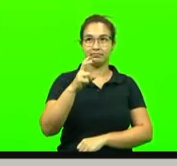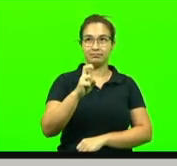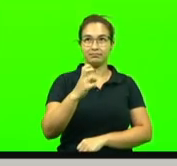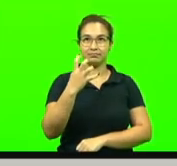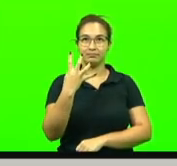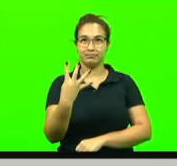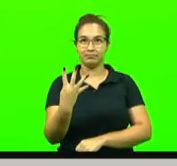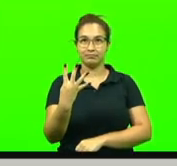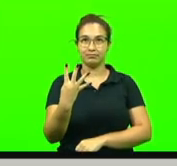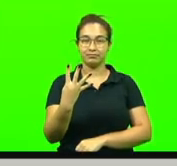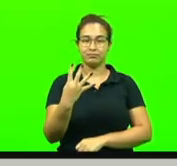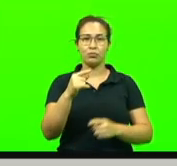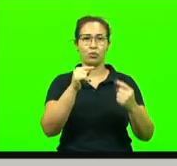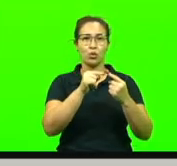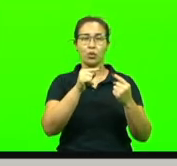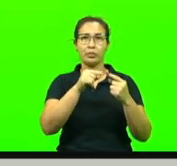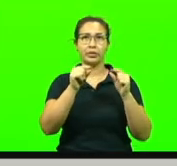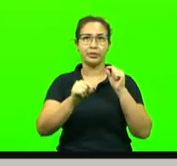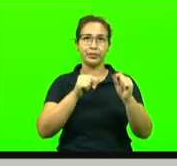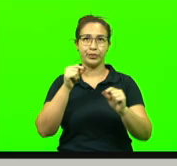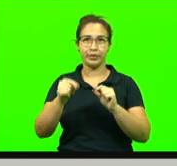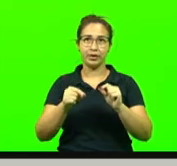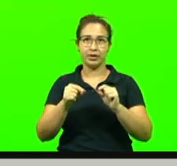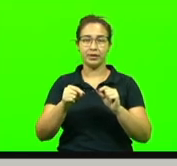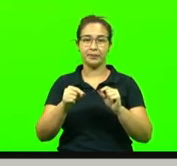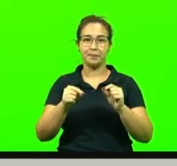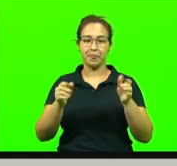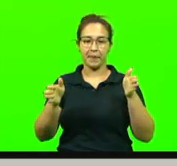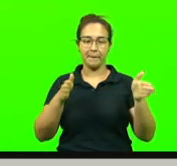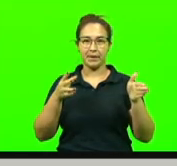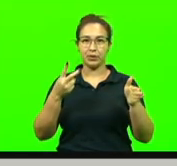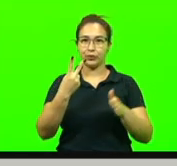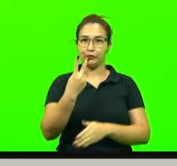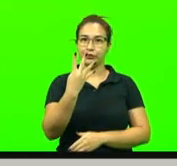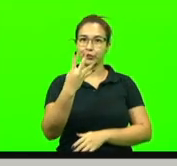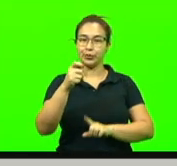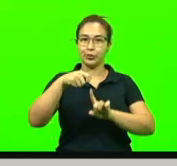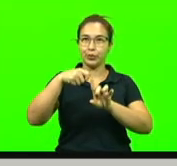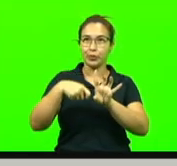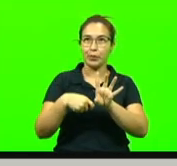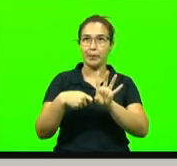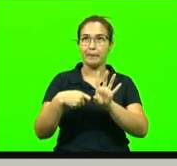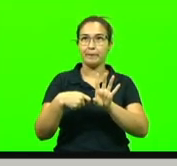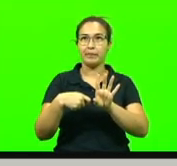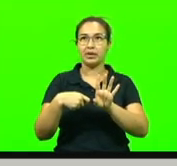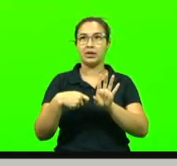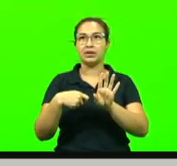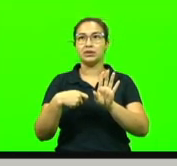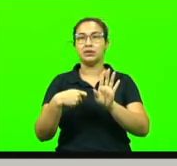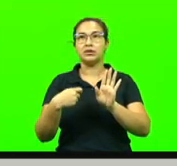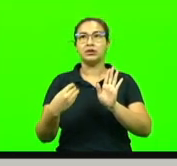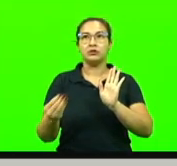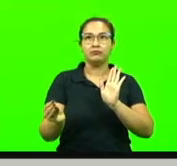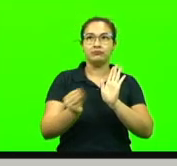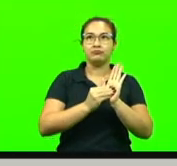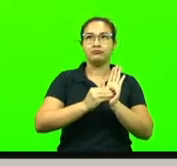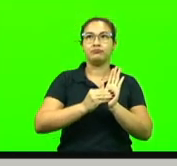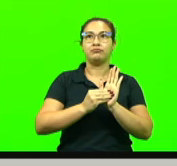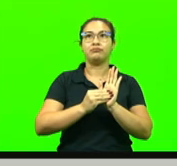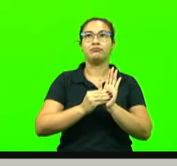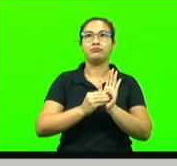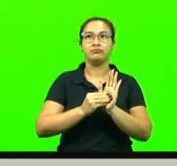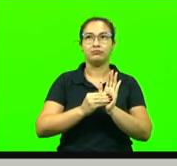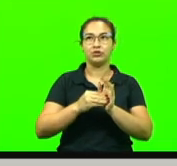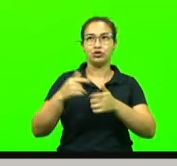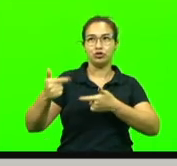17.354, que prevê o prazo de 24 meses para a instituição do plano de carreira, cargos e